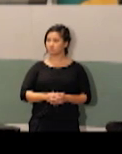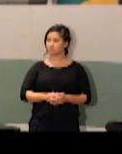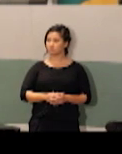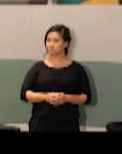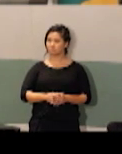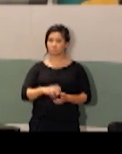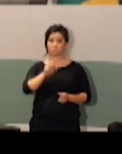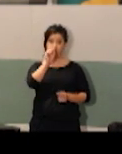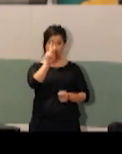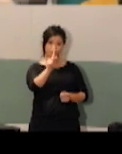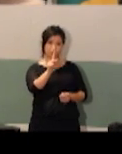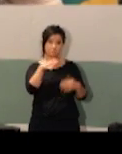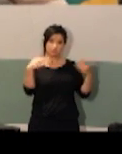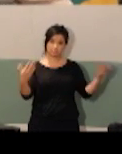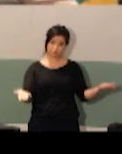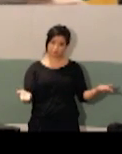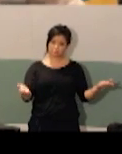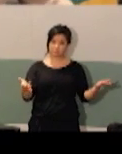Saúde.